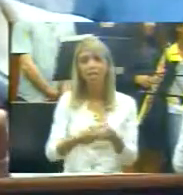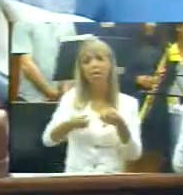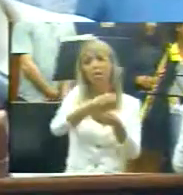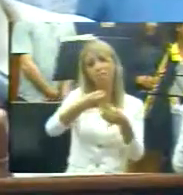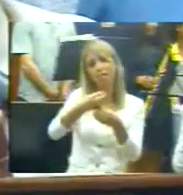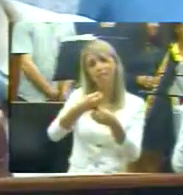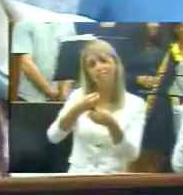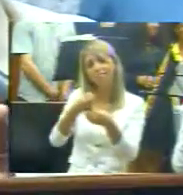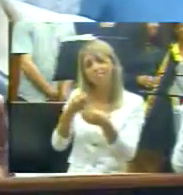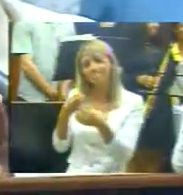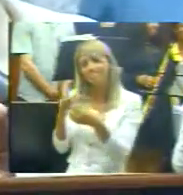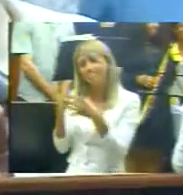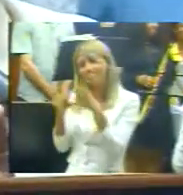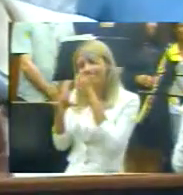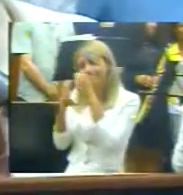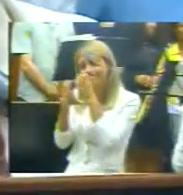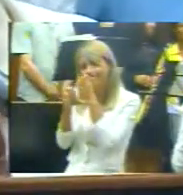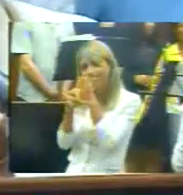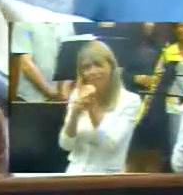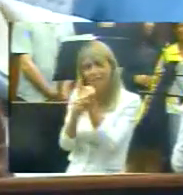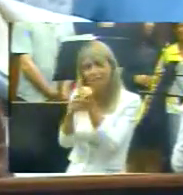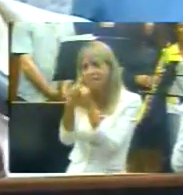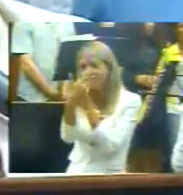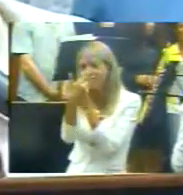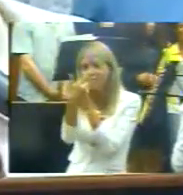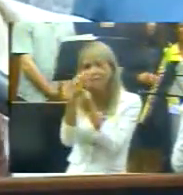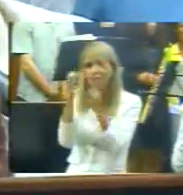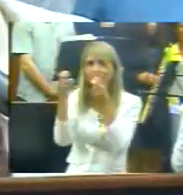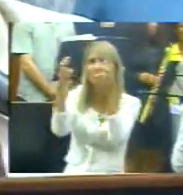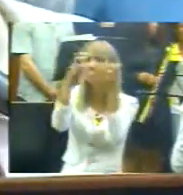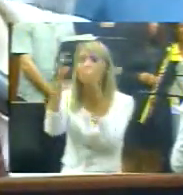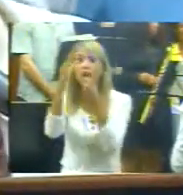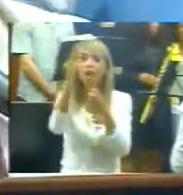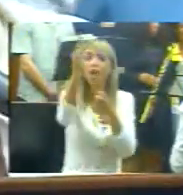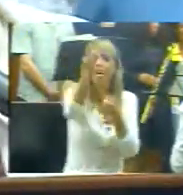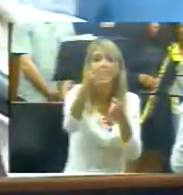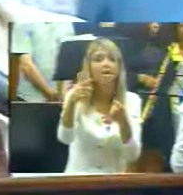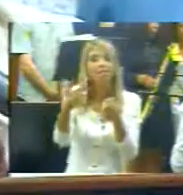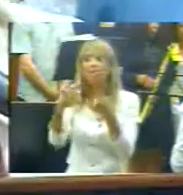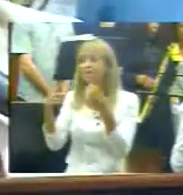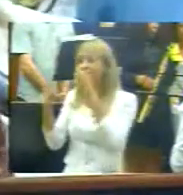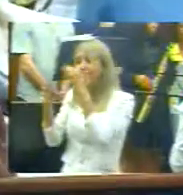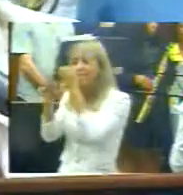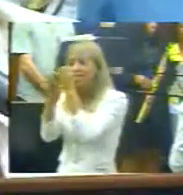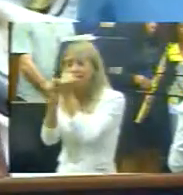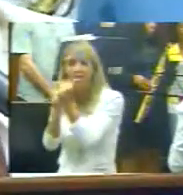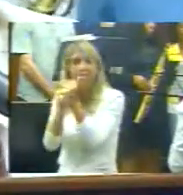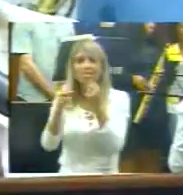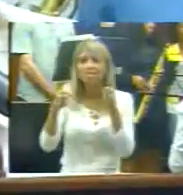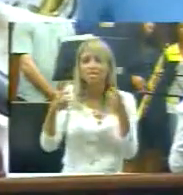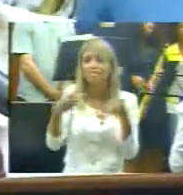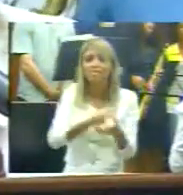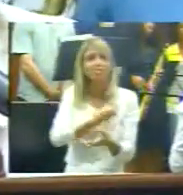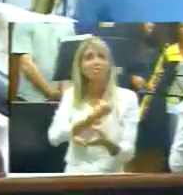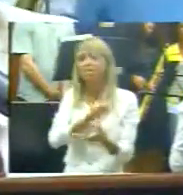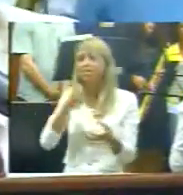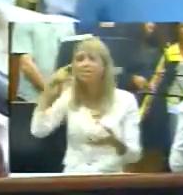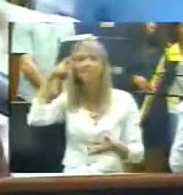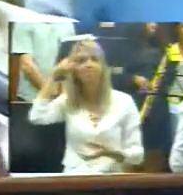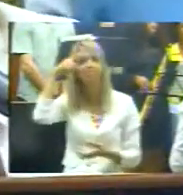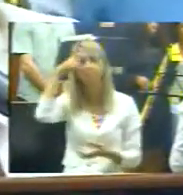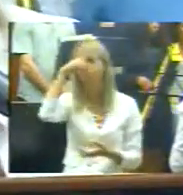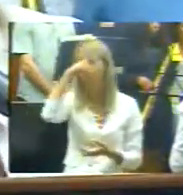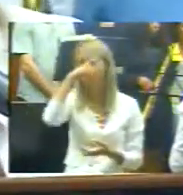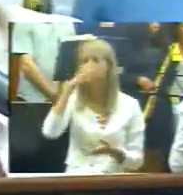no escuro. Eles não enxergam o futuro. Os jovens da periferia não enxergam o futuro. Eles vivem no escuro.